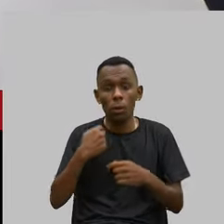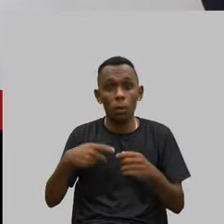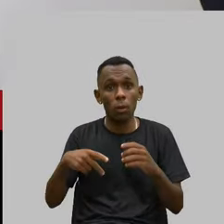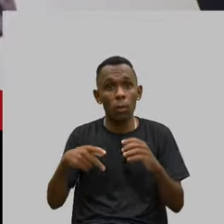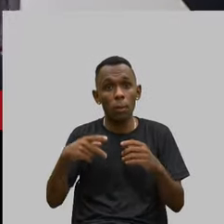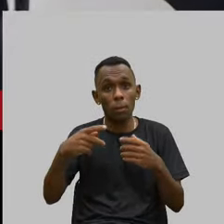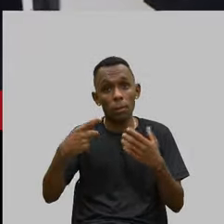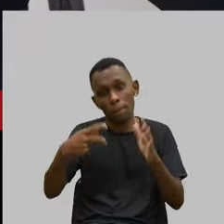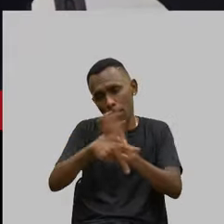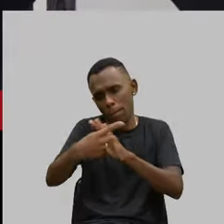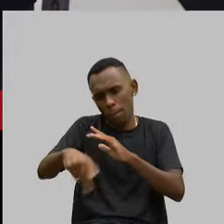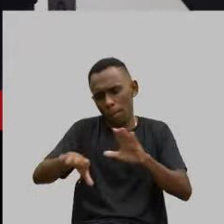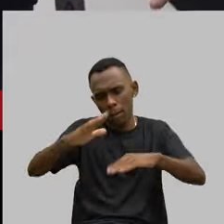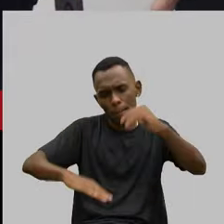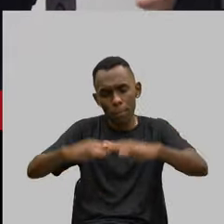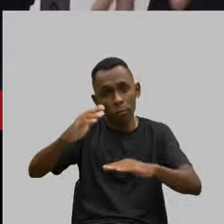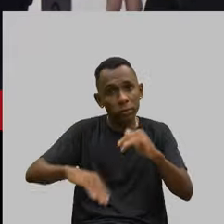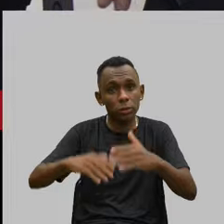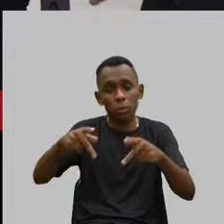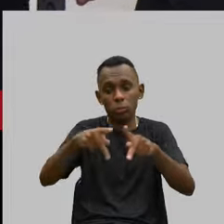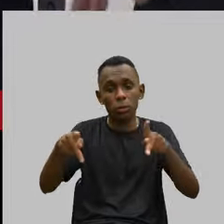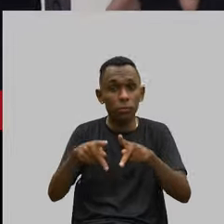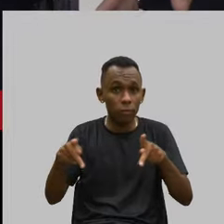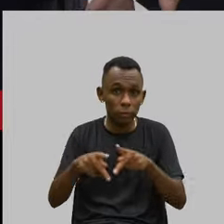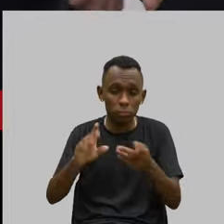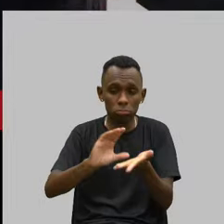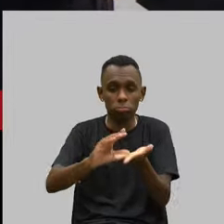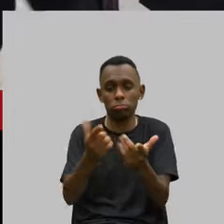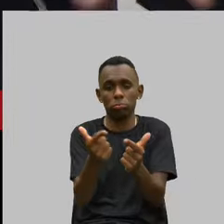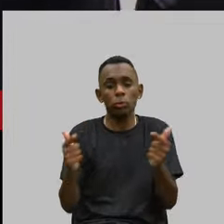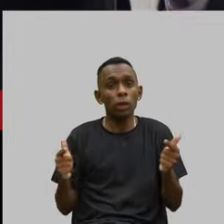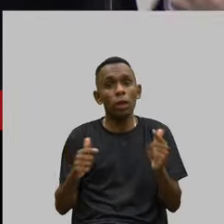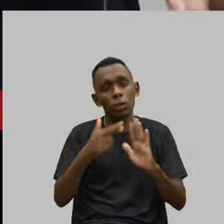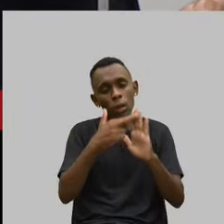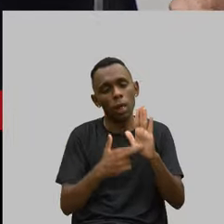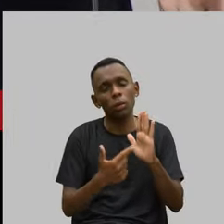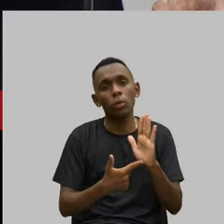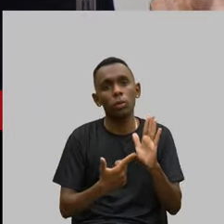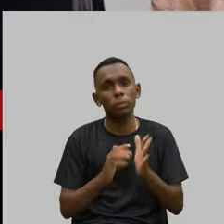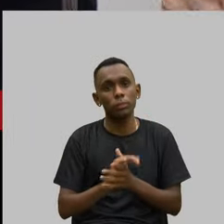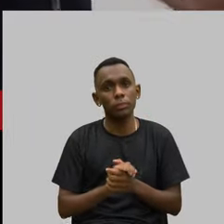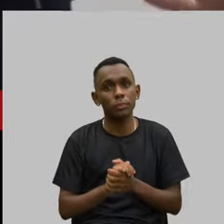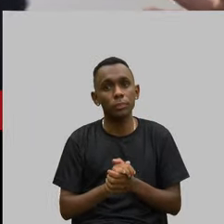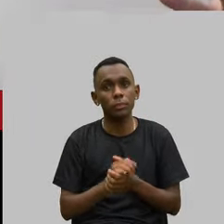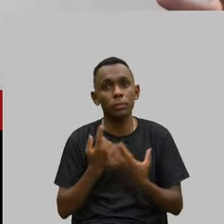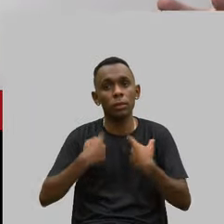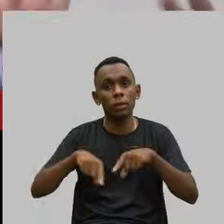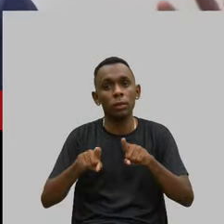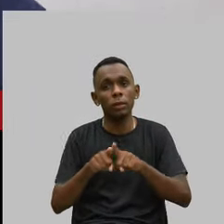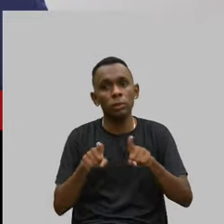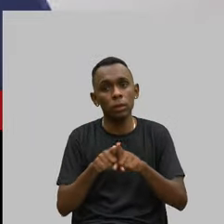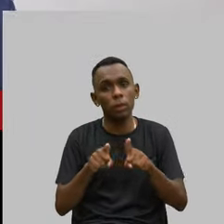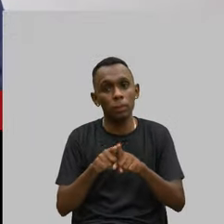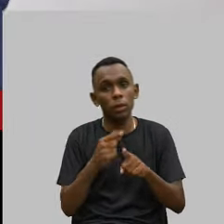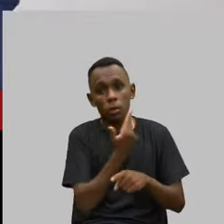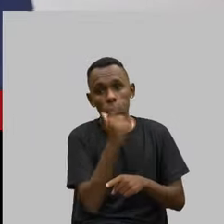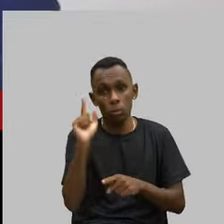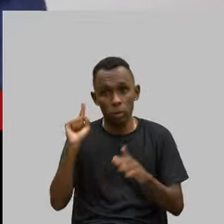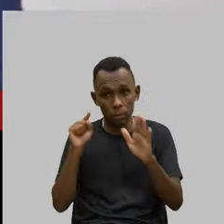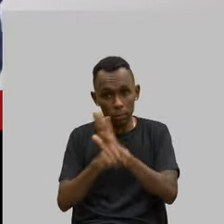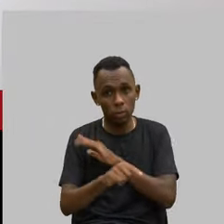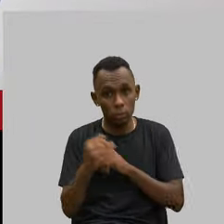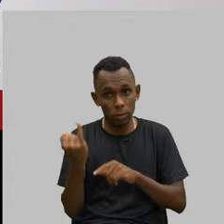magistério que não está lá nesse relatório eh também secretário uma outra pergunta